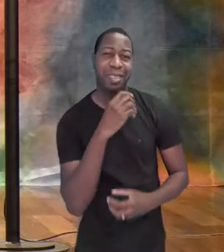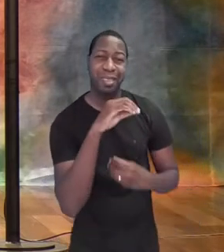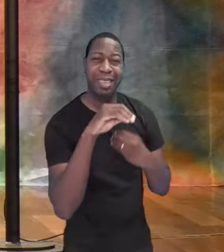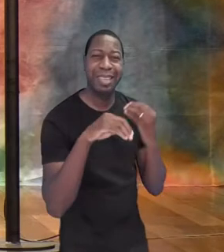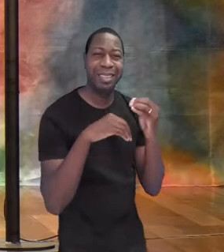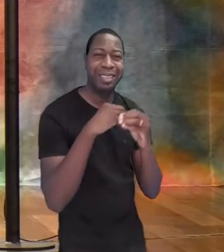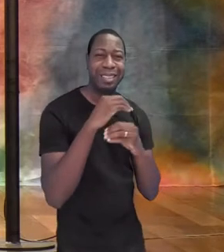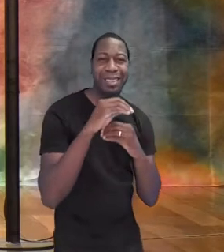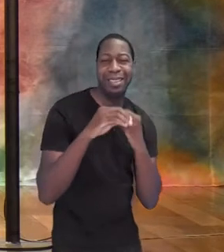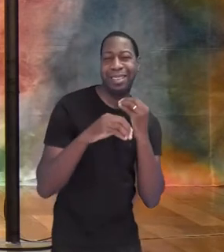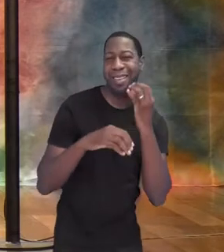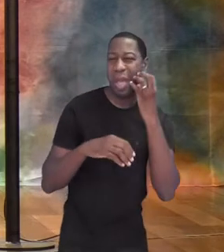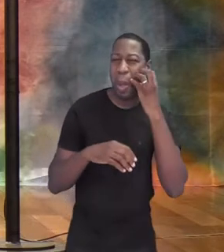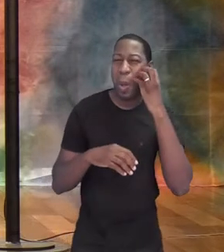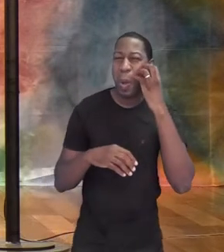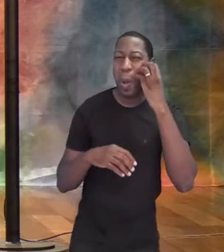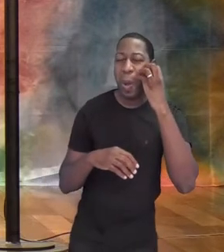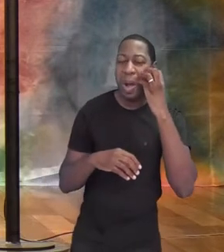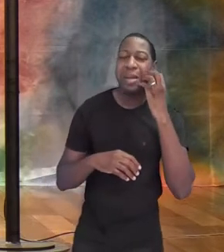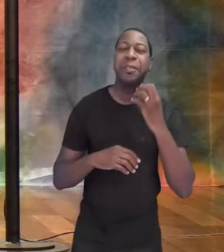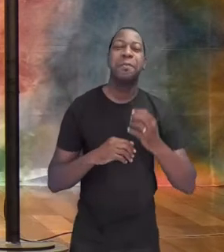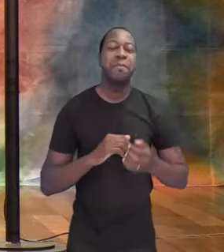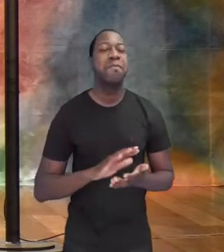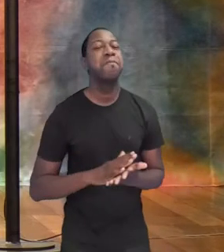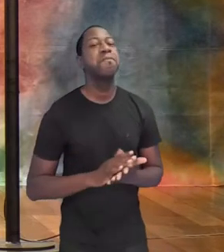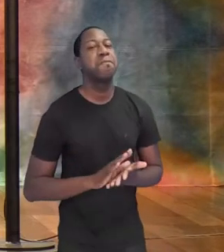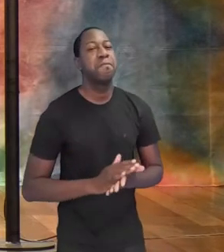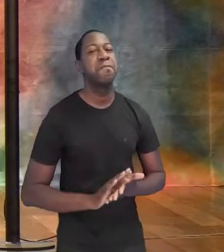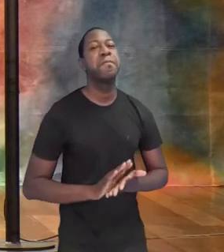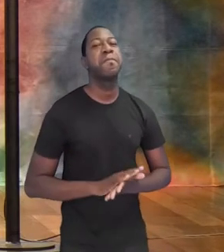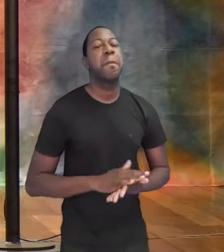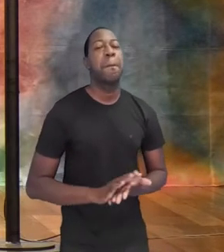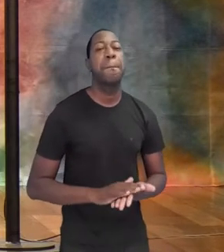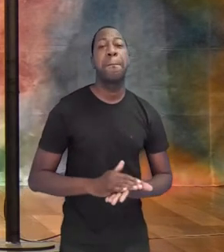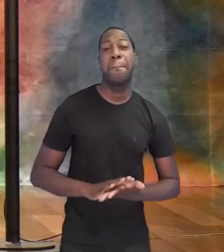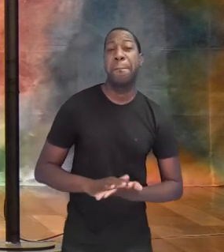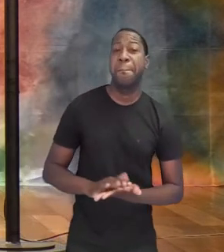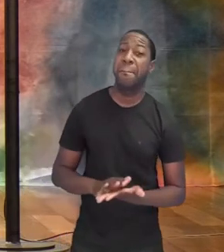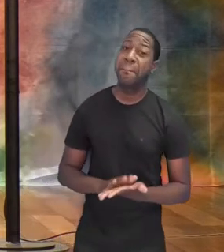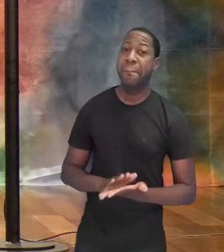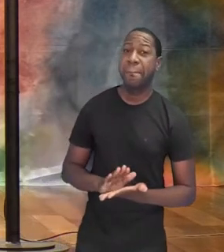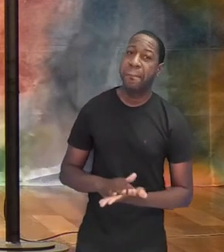cor de rosa. Fiquei querendo bem